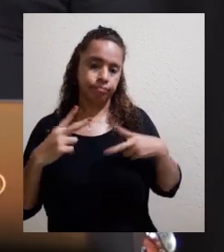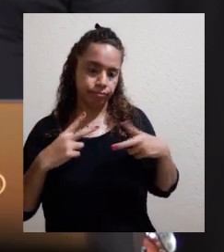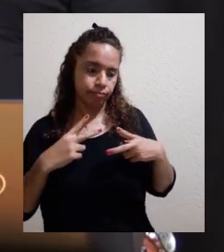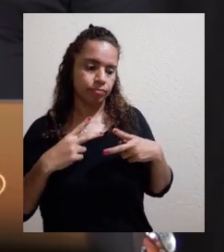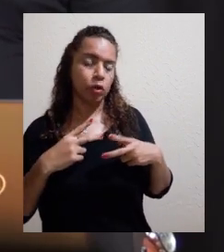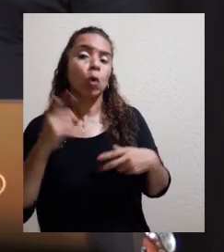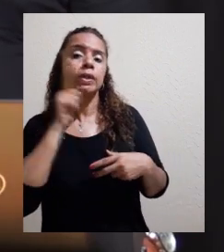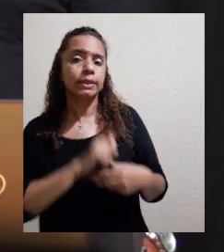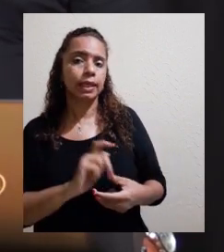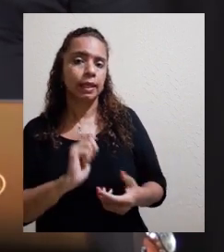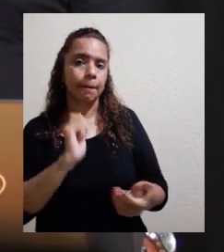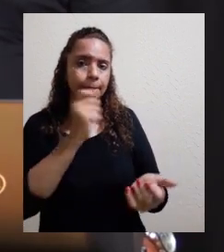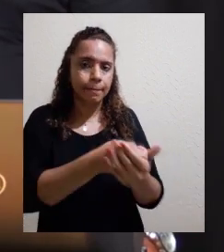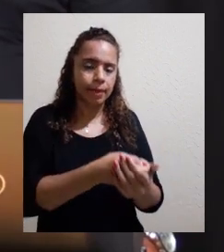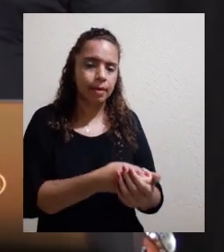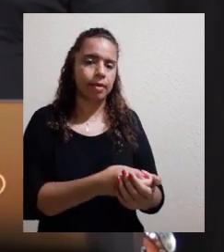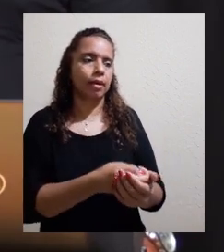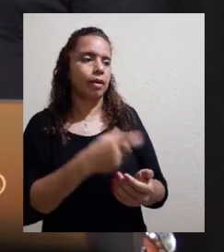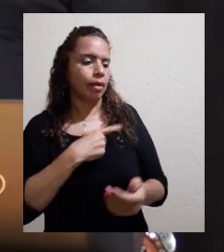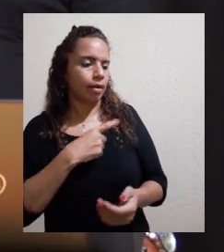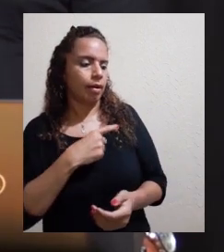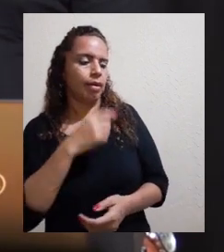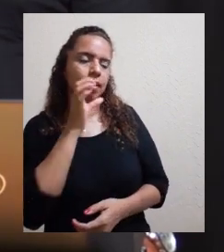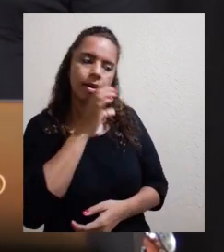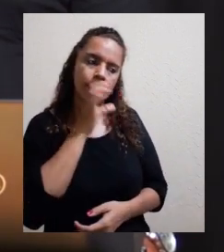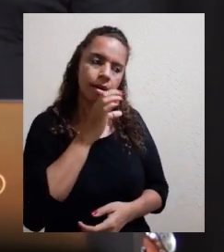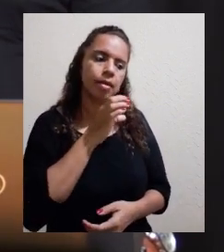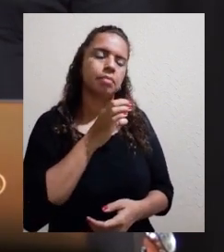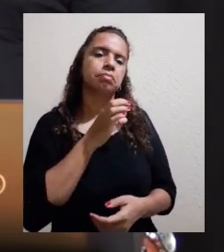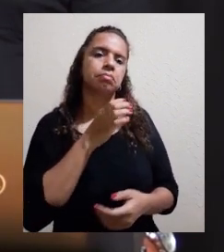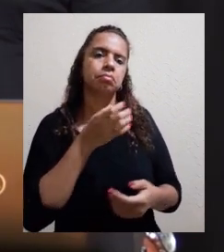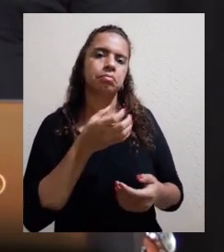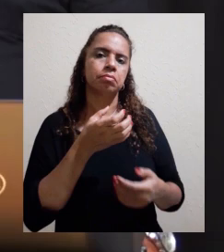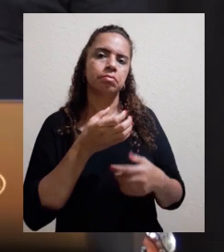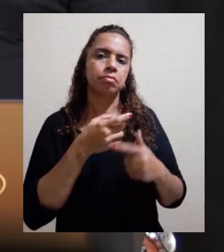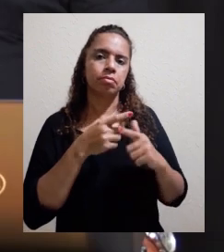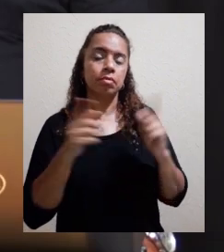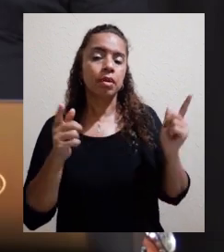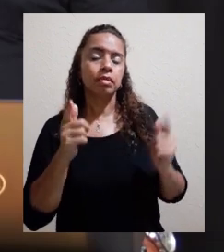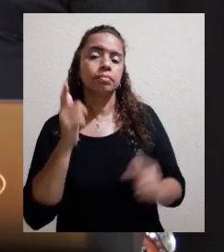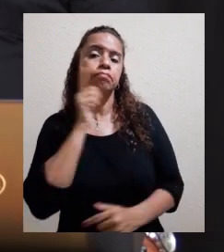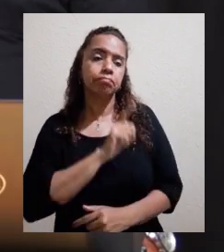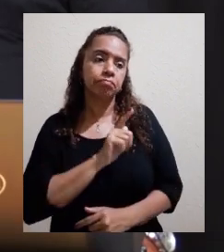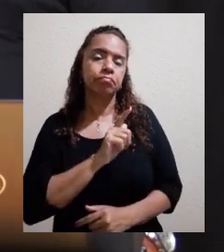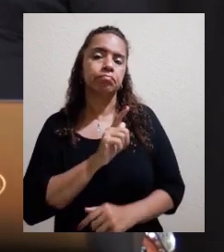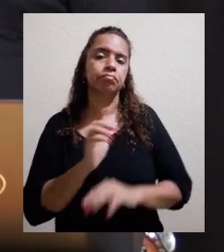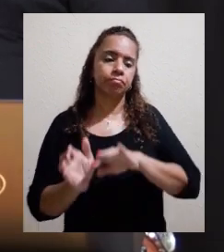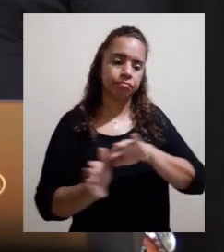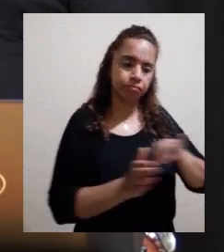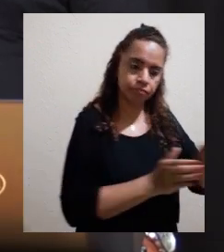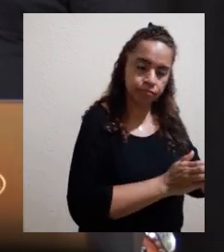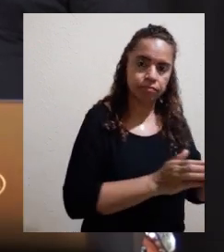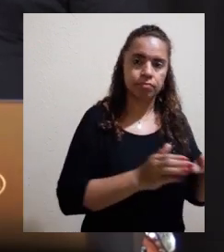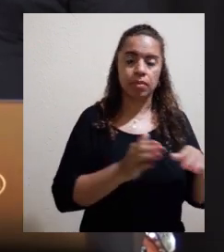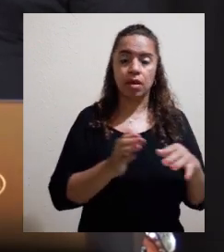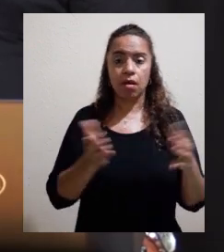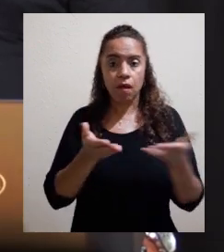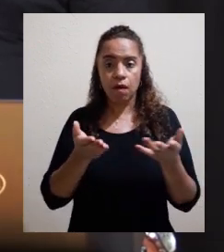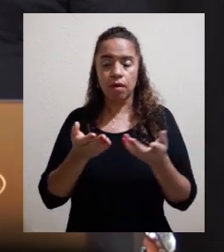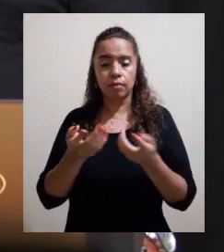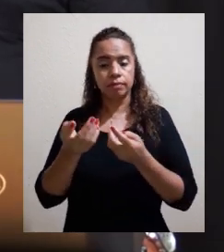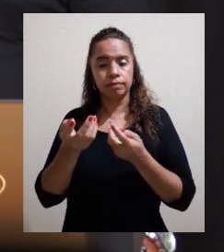pagar, conseguem coletar exame com rapidez muito maior nesse primeiro momento. Do ponto de vista